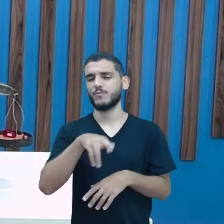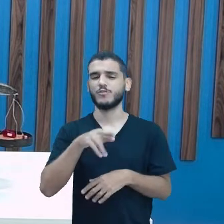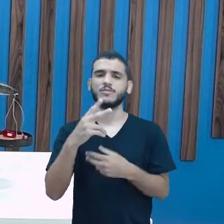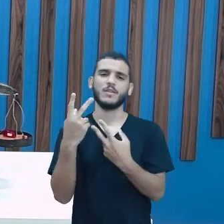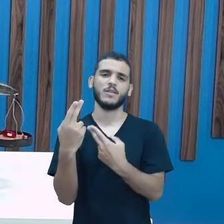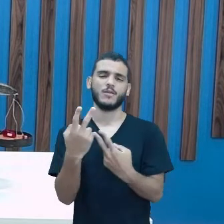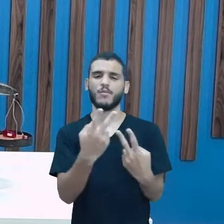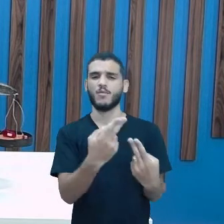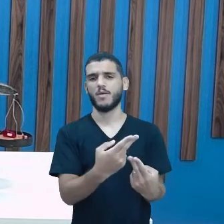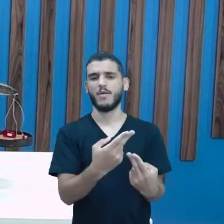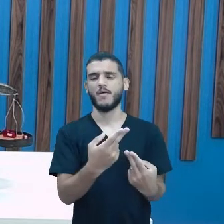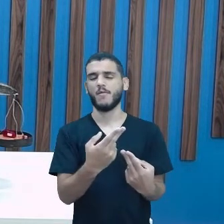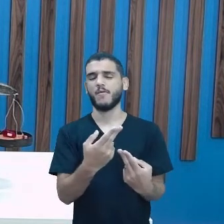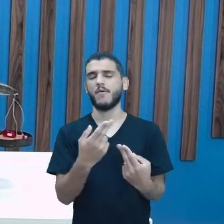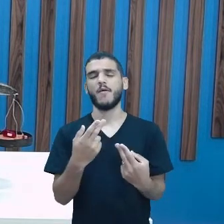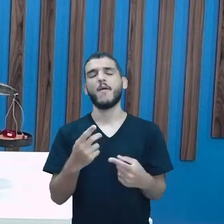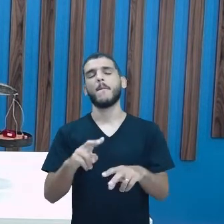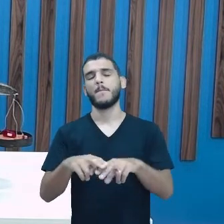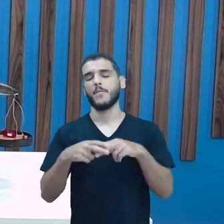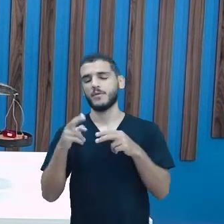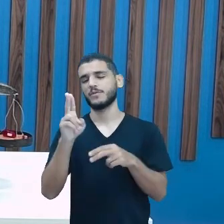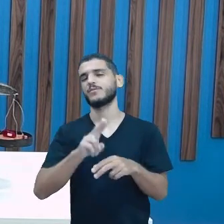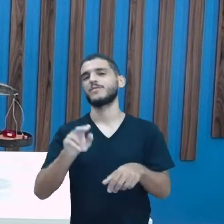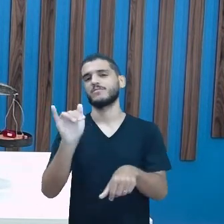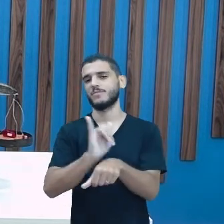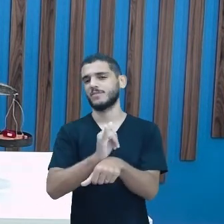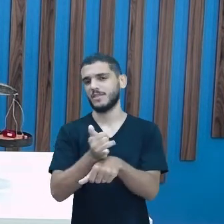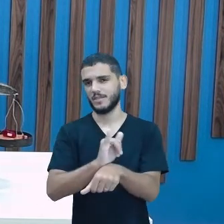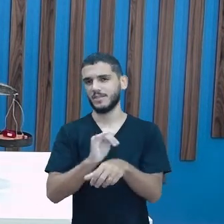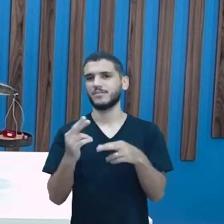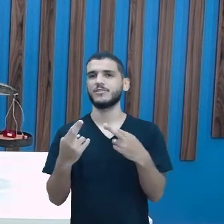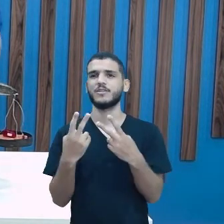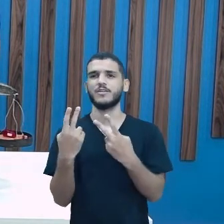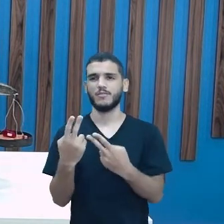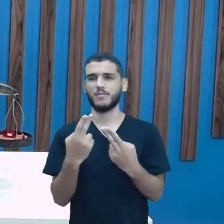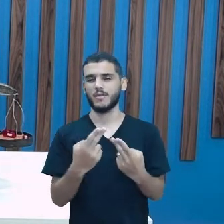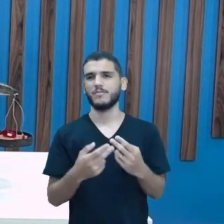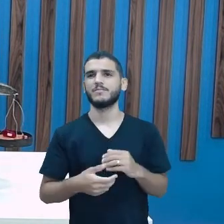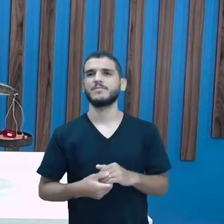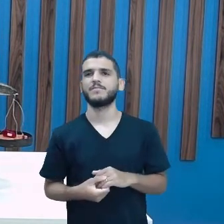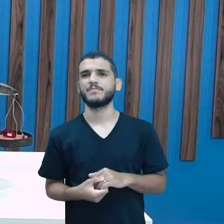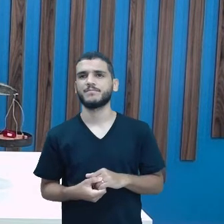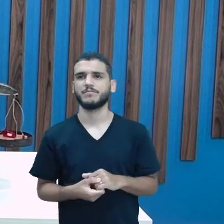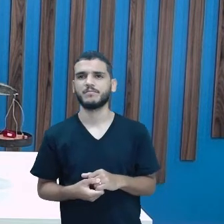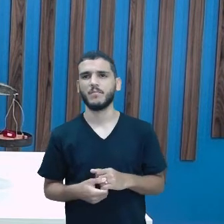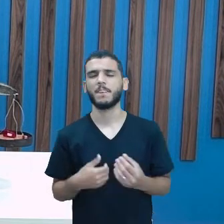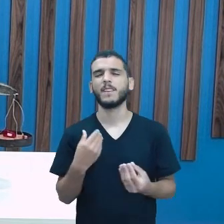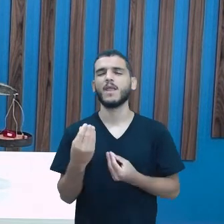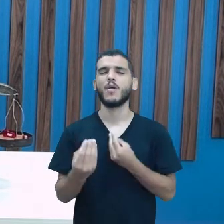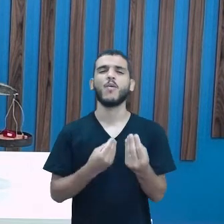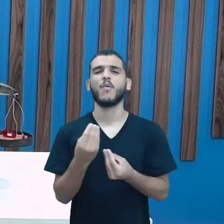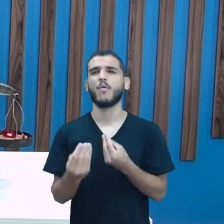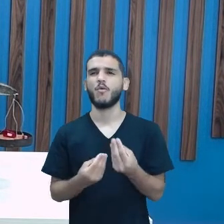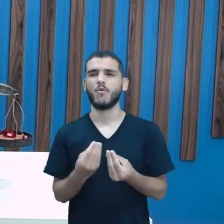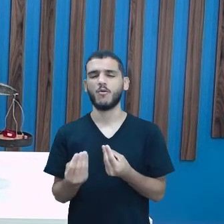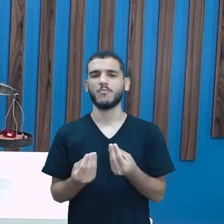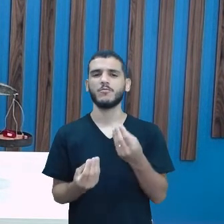É por isso que utilizamos aqui o sinal de igual. Como tornar essa